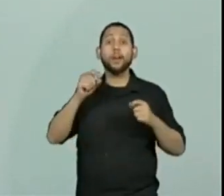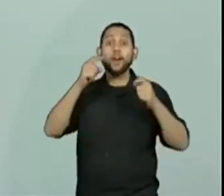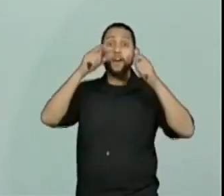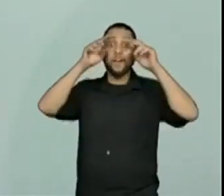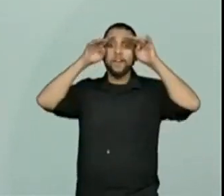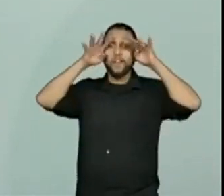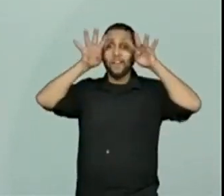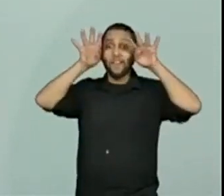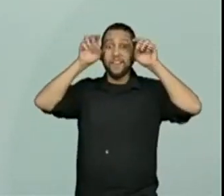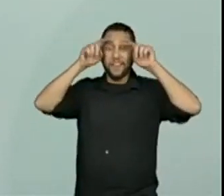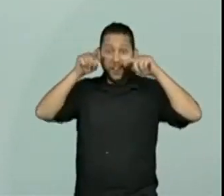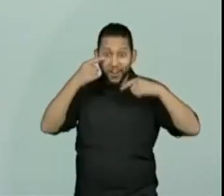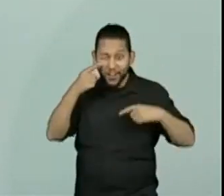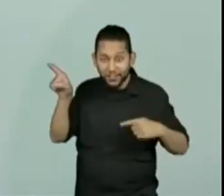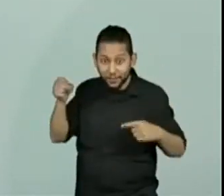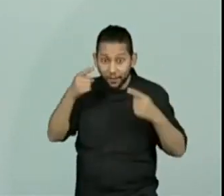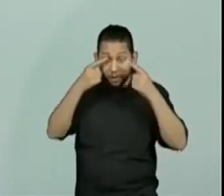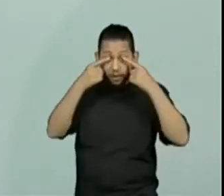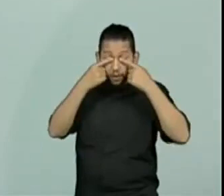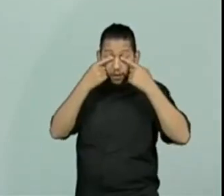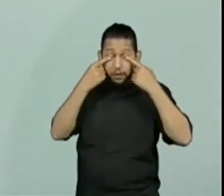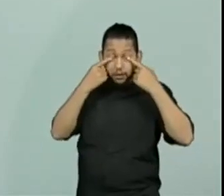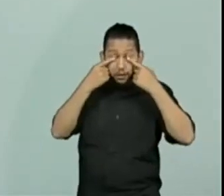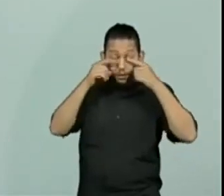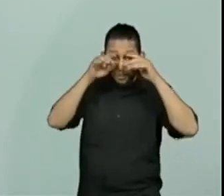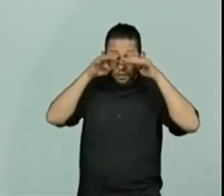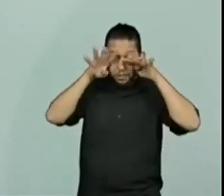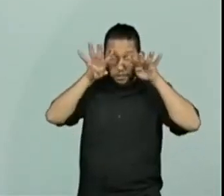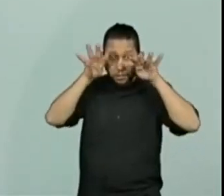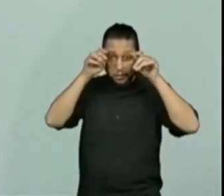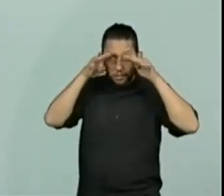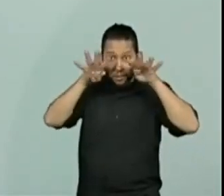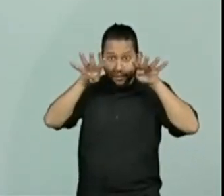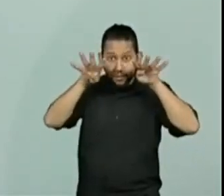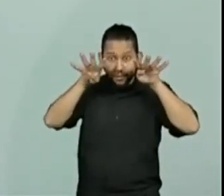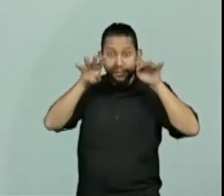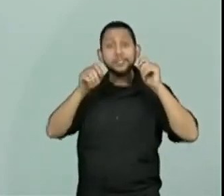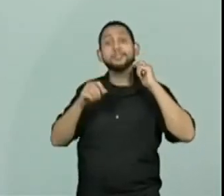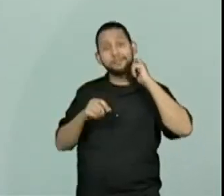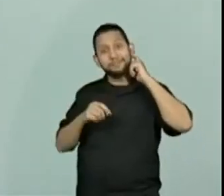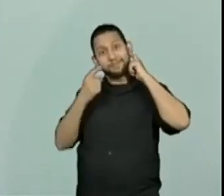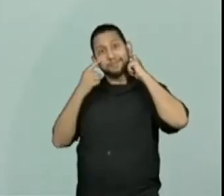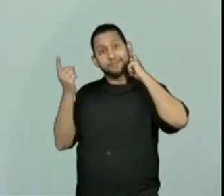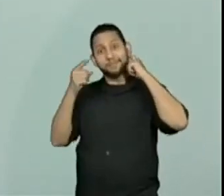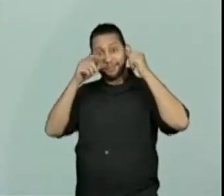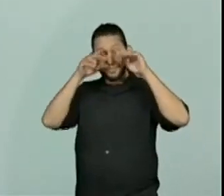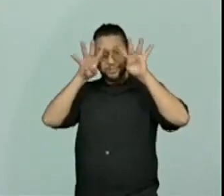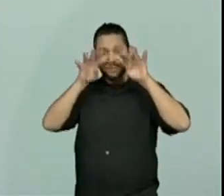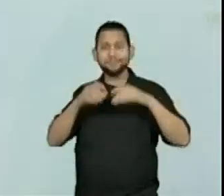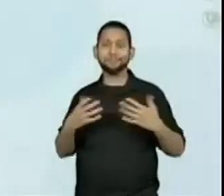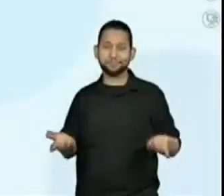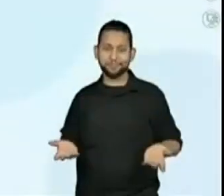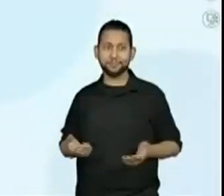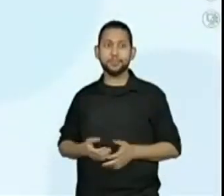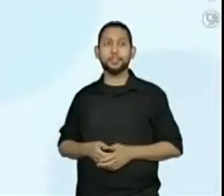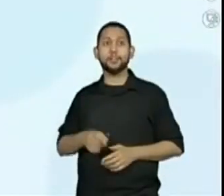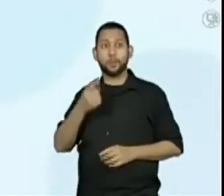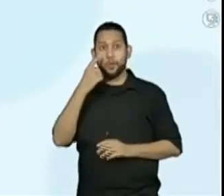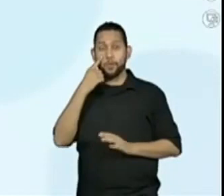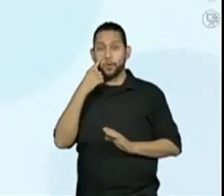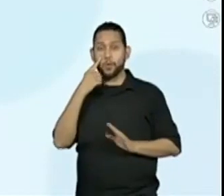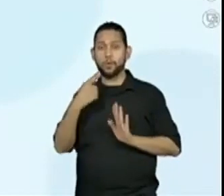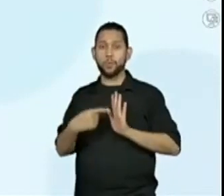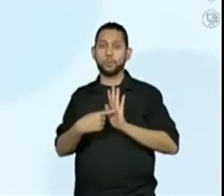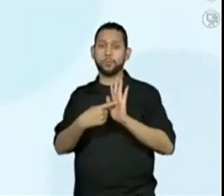professores apontam. Perceberam, estudantes do quinto ano, os cílios nessa imagem. E eu vou pedir para que possamos